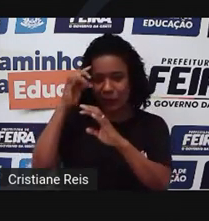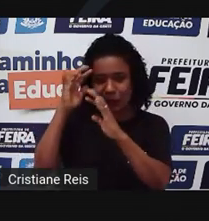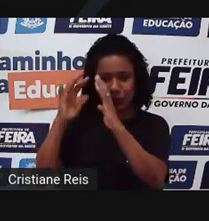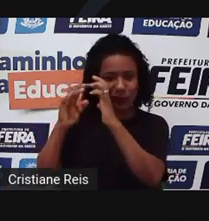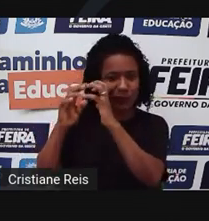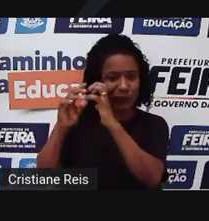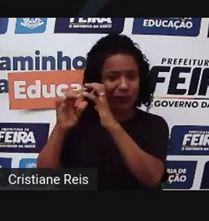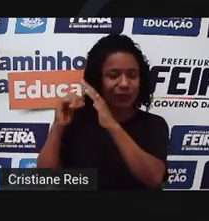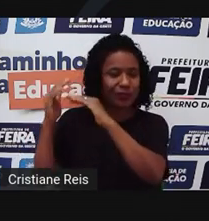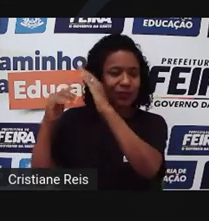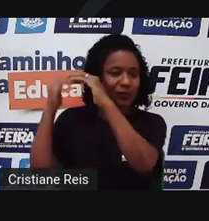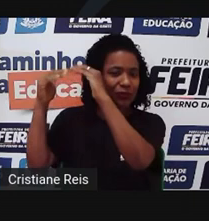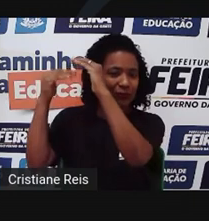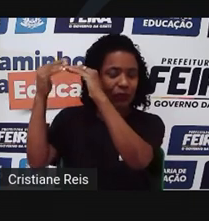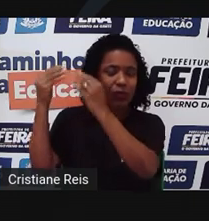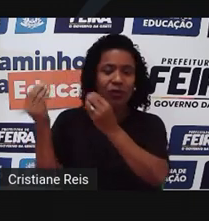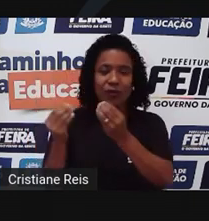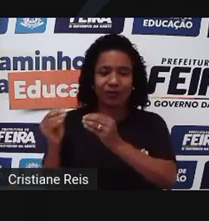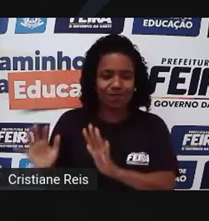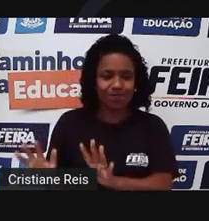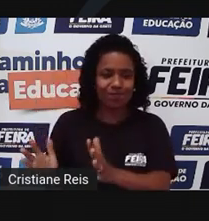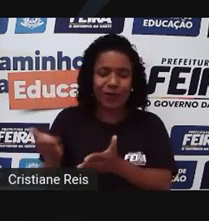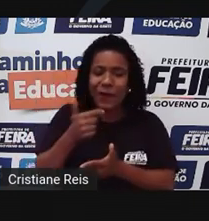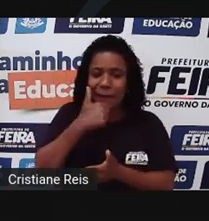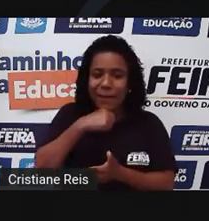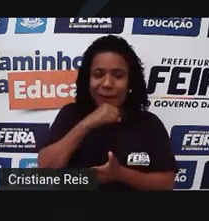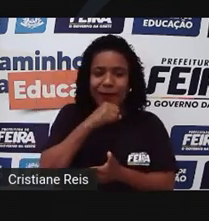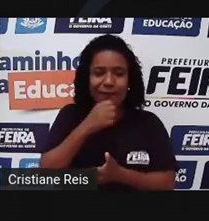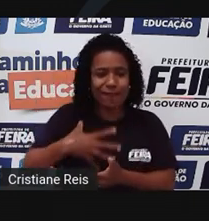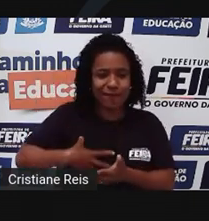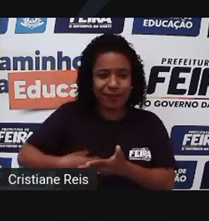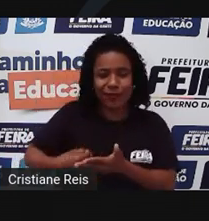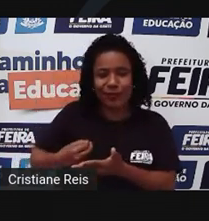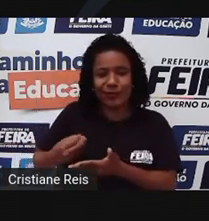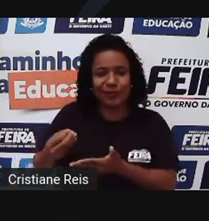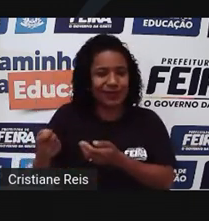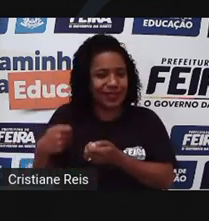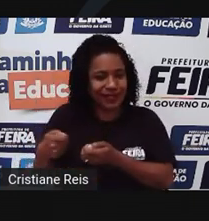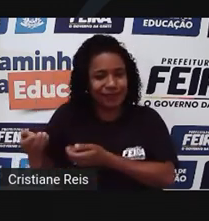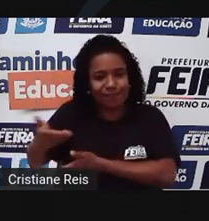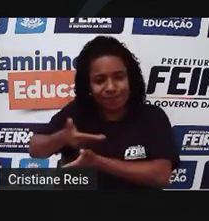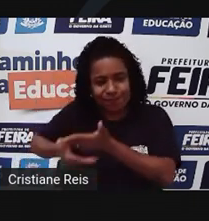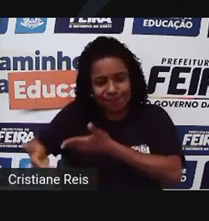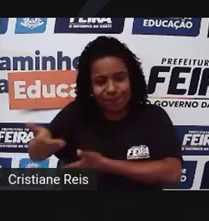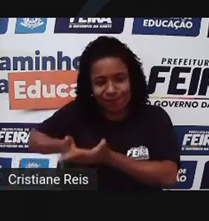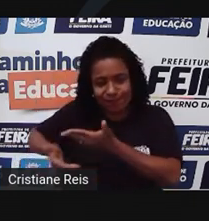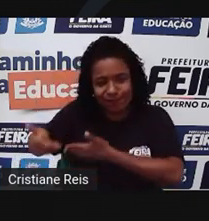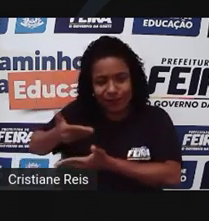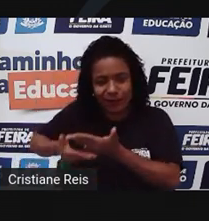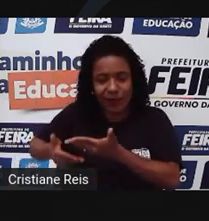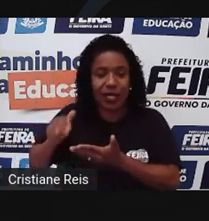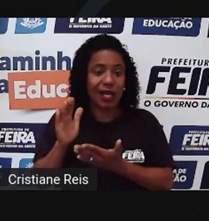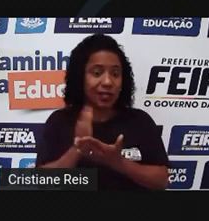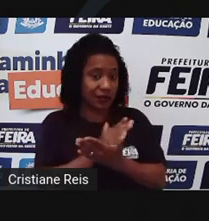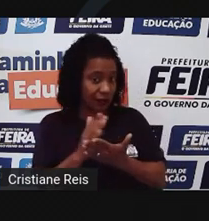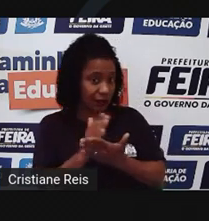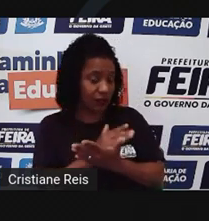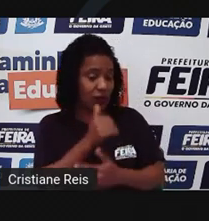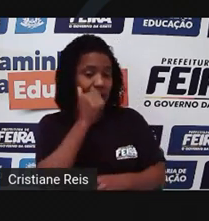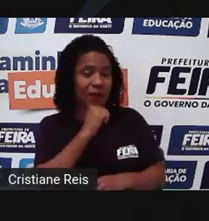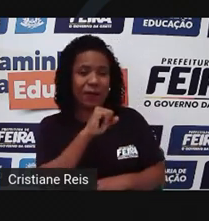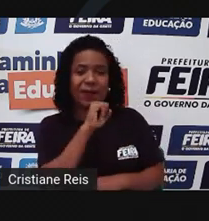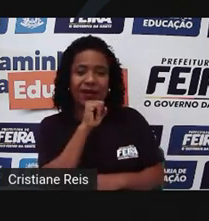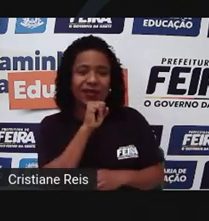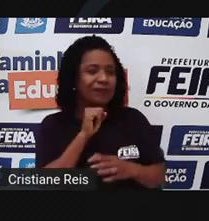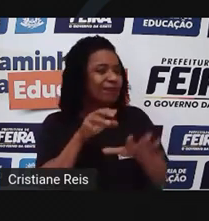crianças, estimulando a interação entre mãe e filho, porque muitas vezes as mães não têm uma instrução suficiente